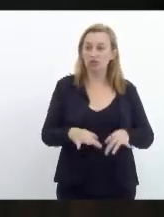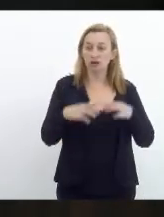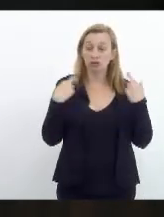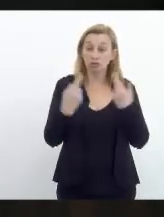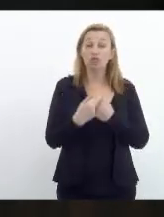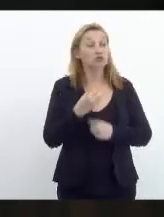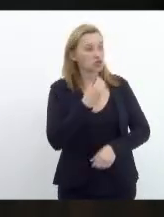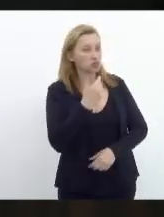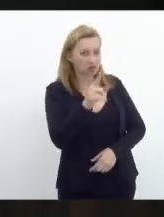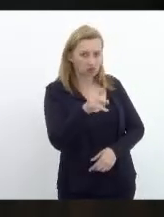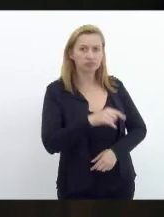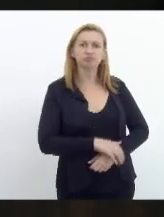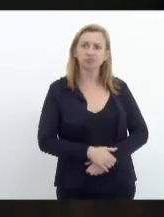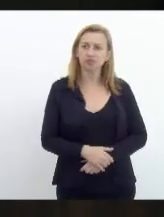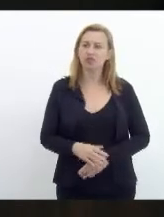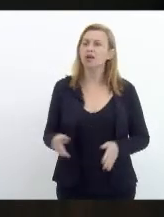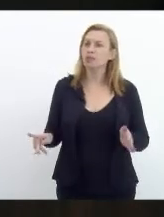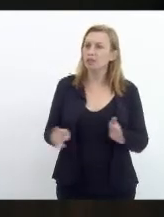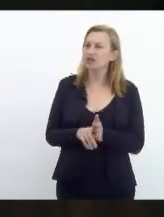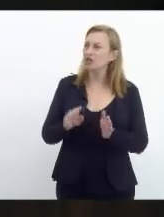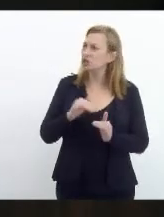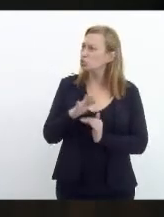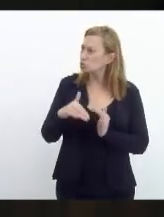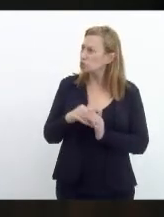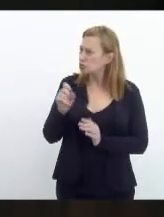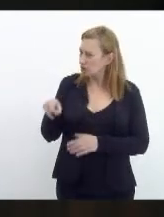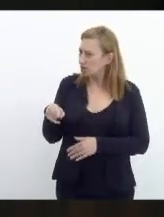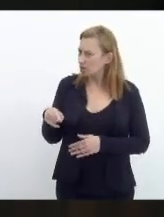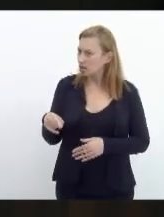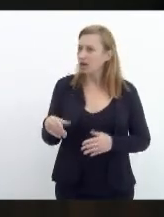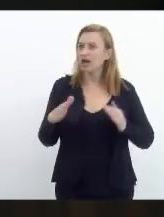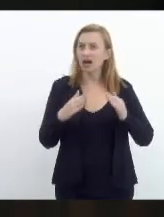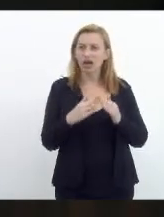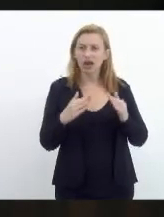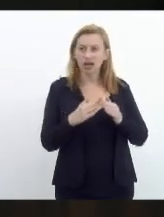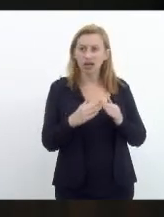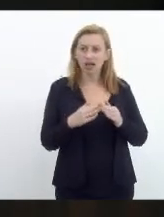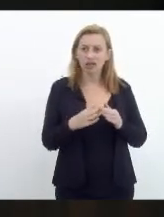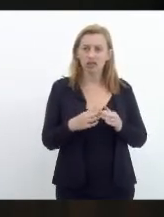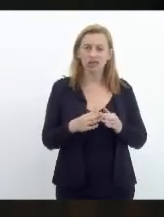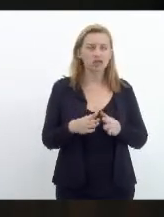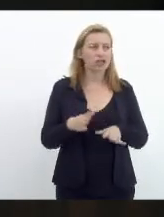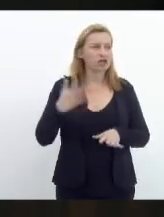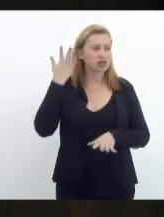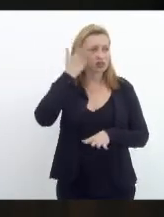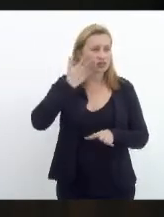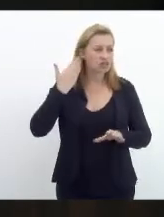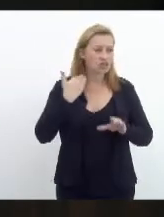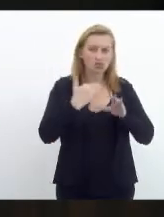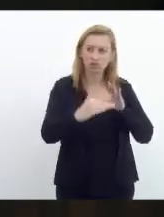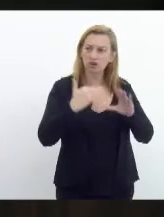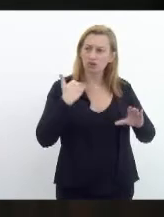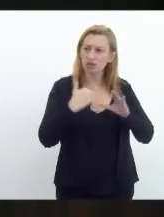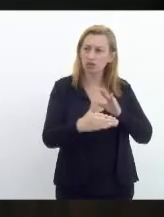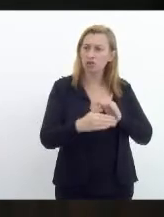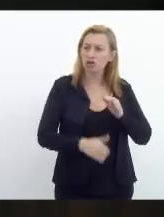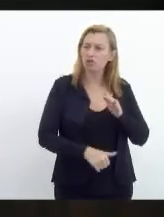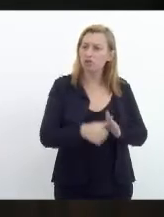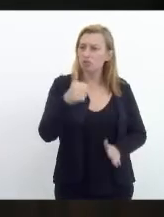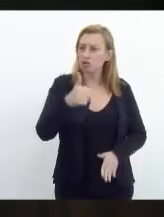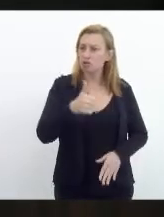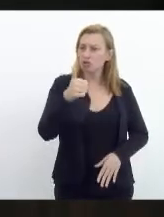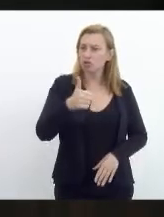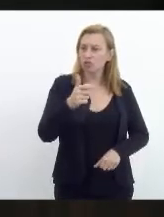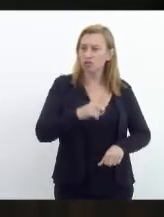aí, isso serve para todos. A casa está enfrentando as mensagens e, desde o primeiro momento, a gente tem